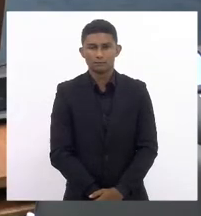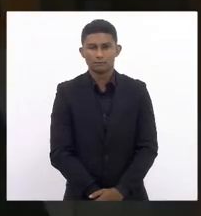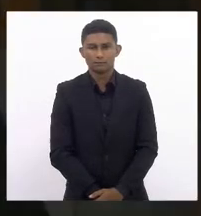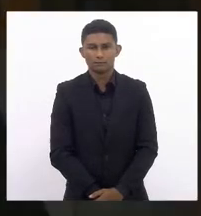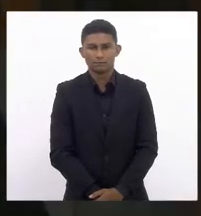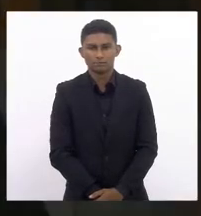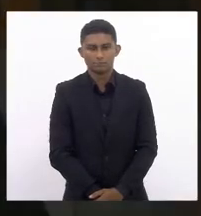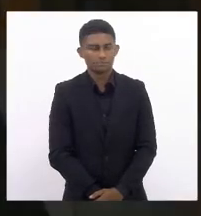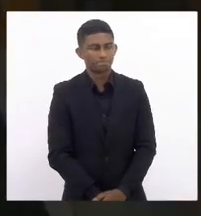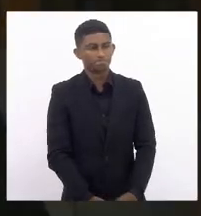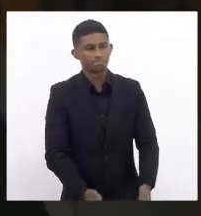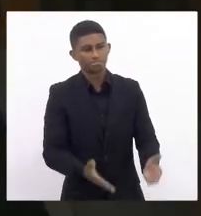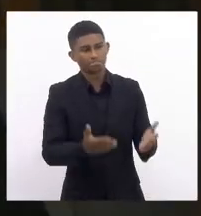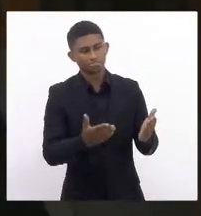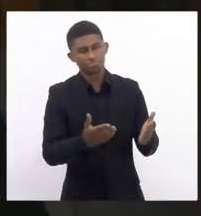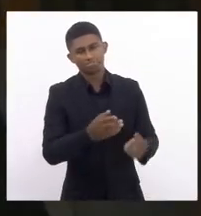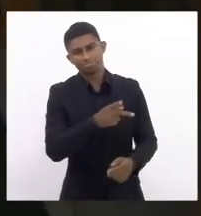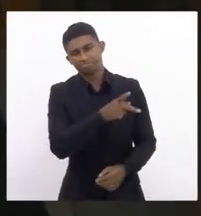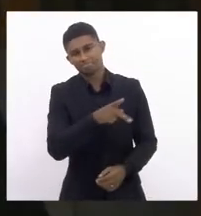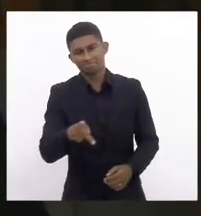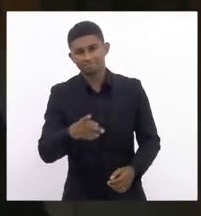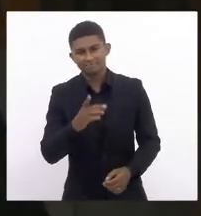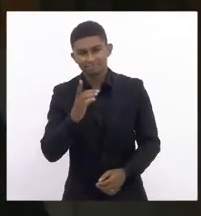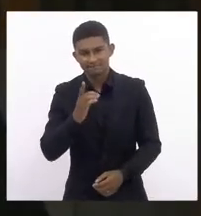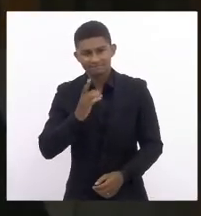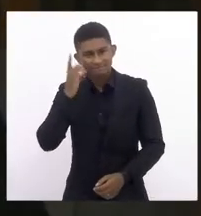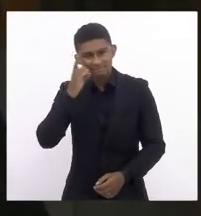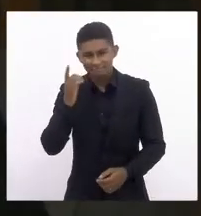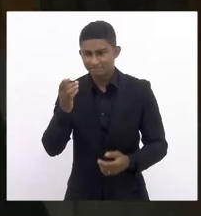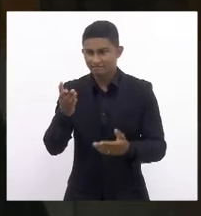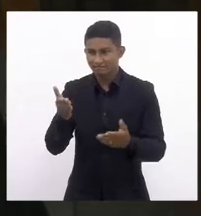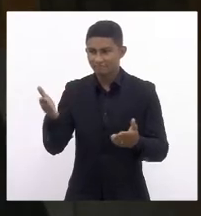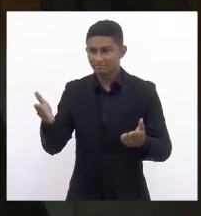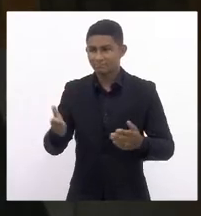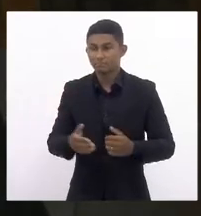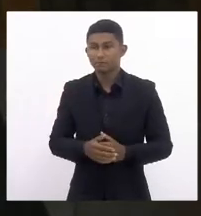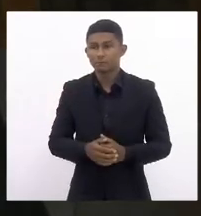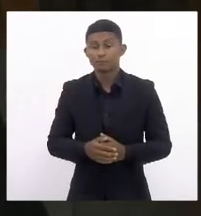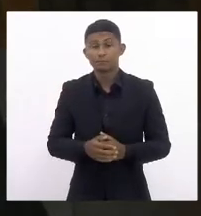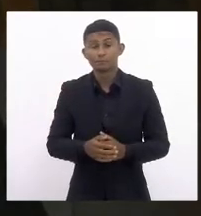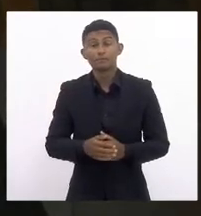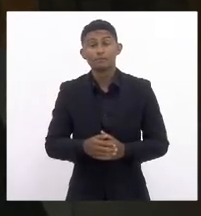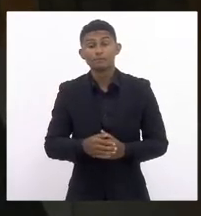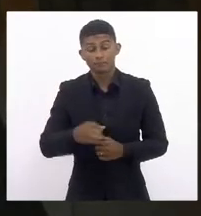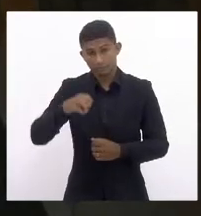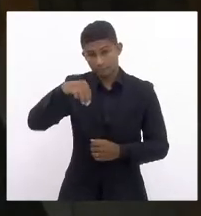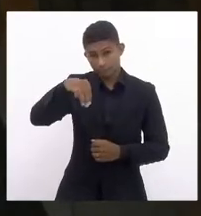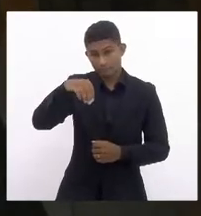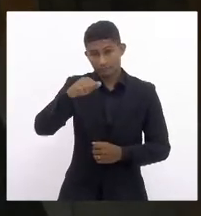Senhor presidente, deputadas, deputados, especialmente